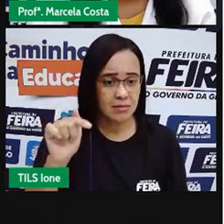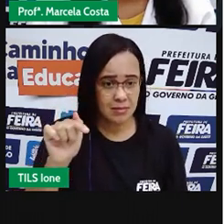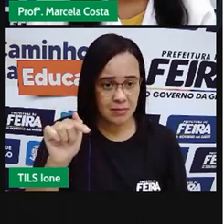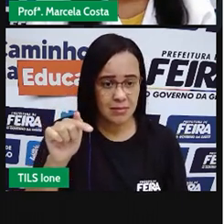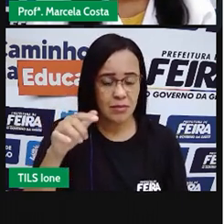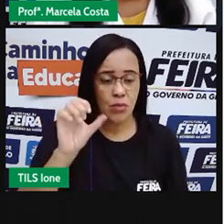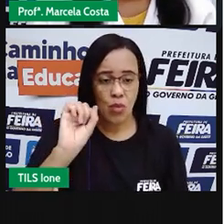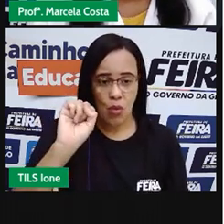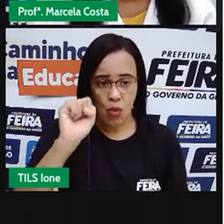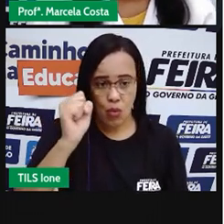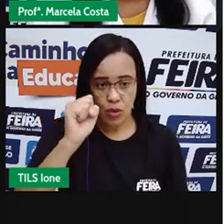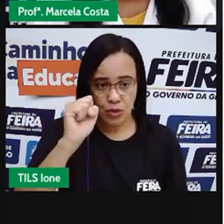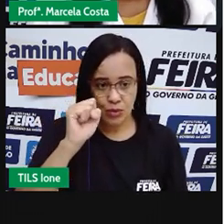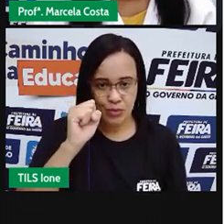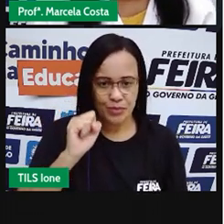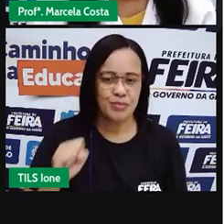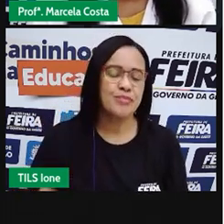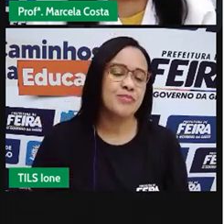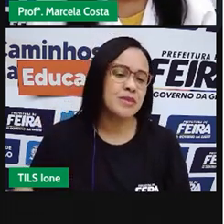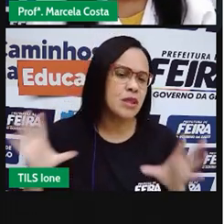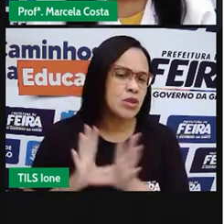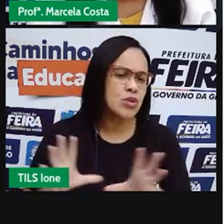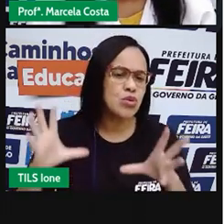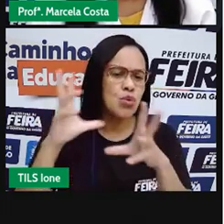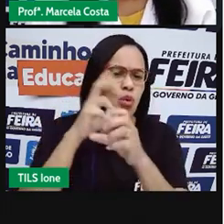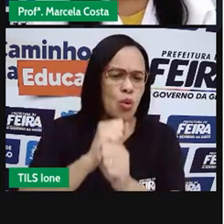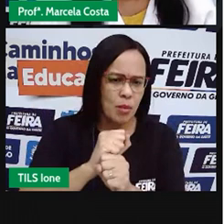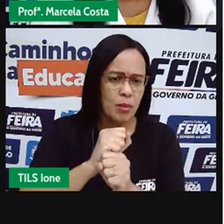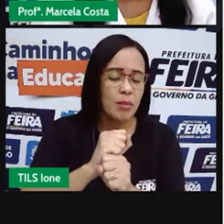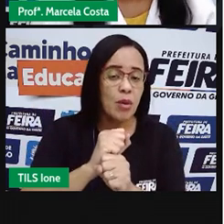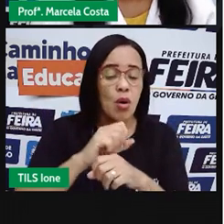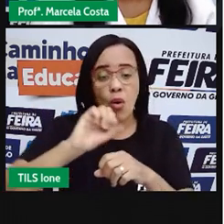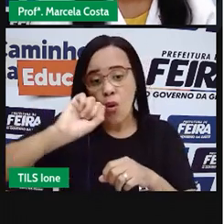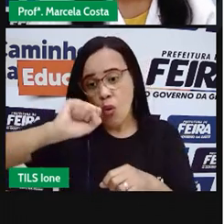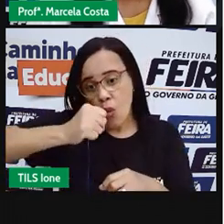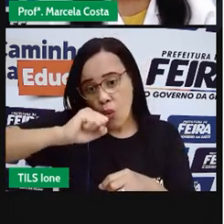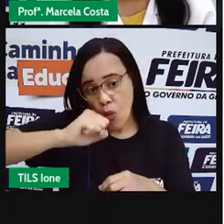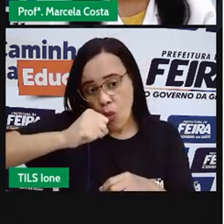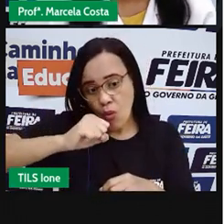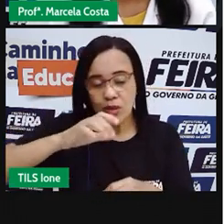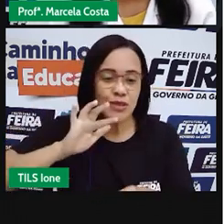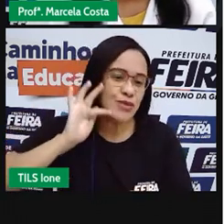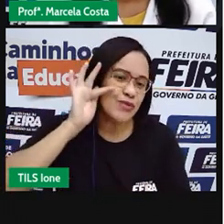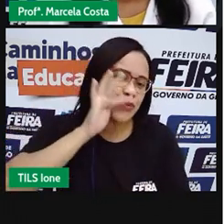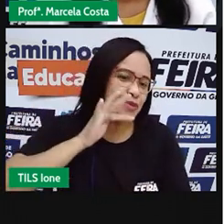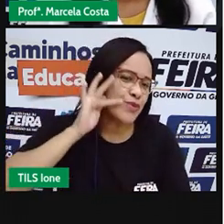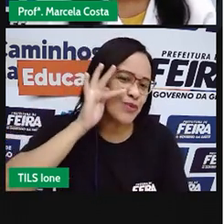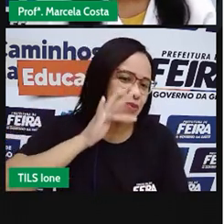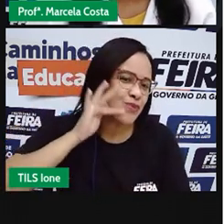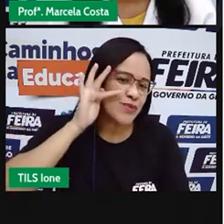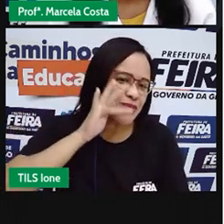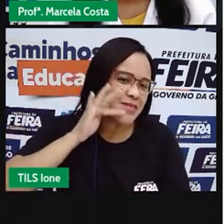7, 8. Então, foram 8 frutas.